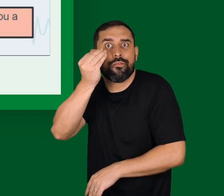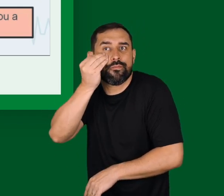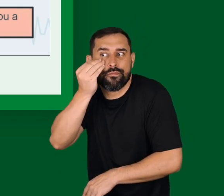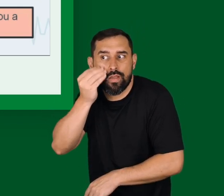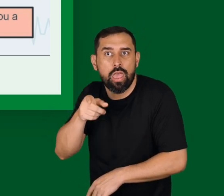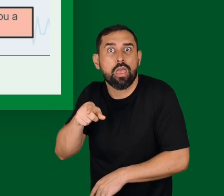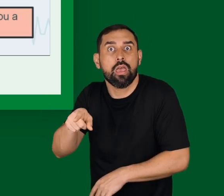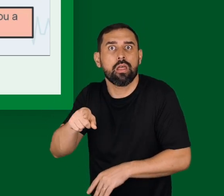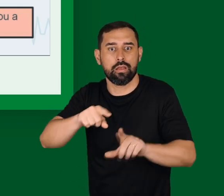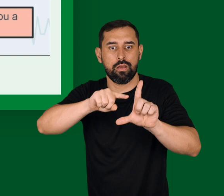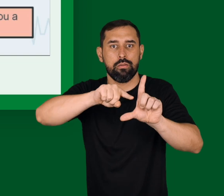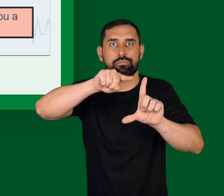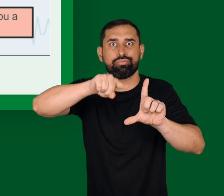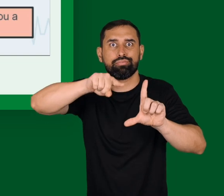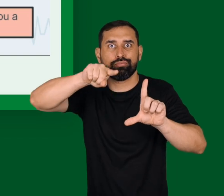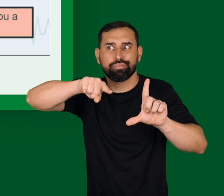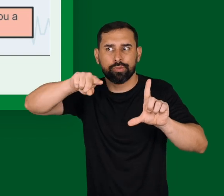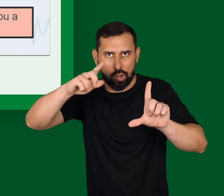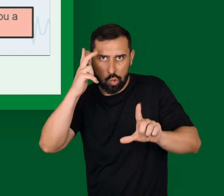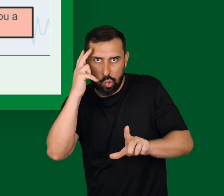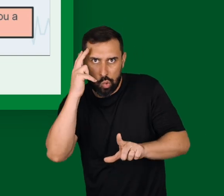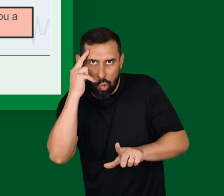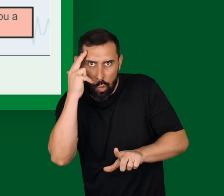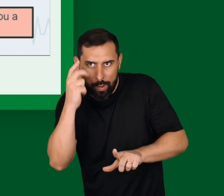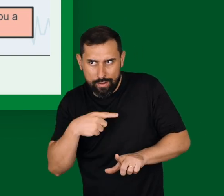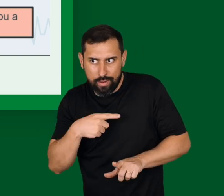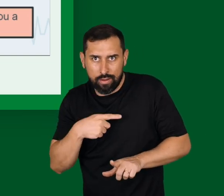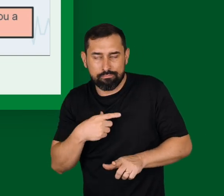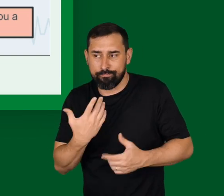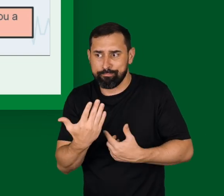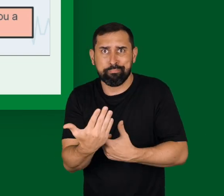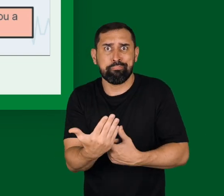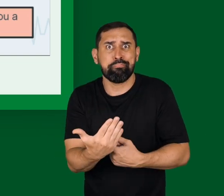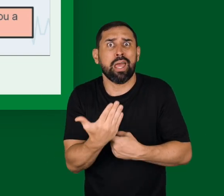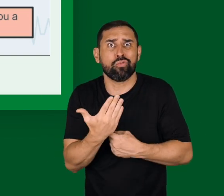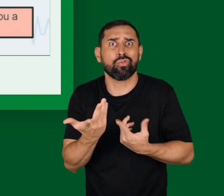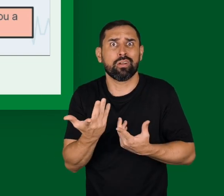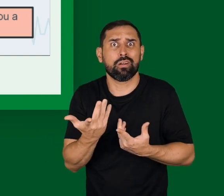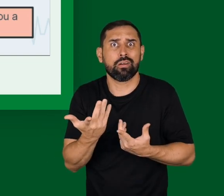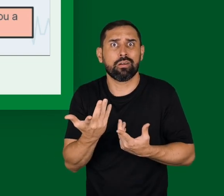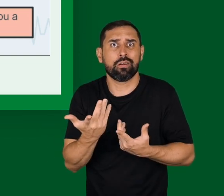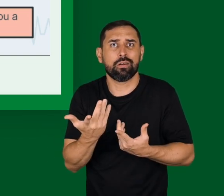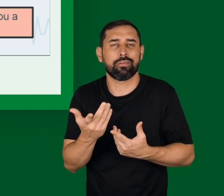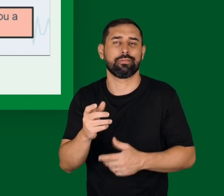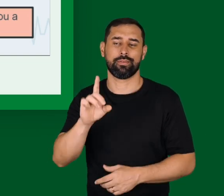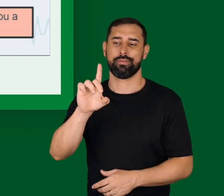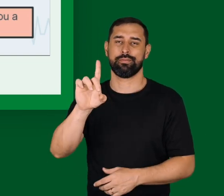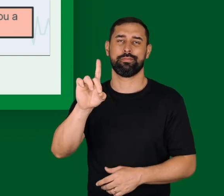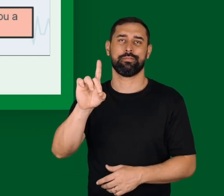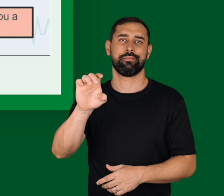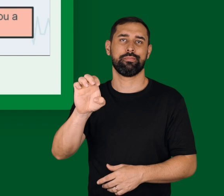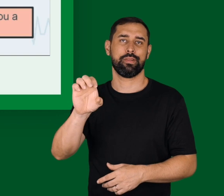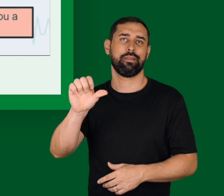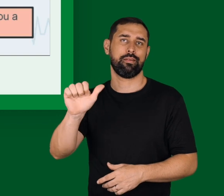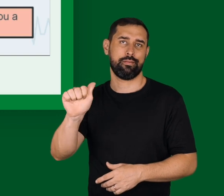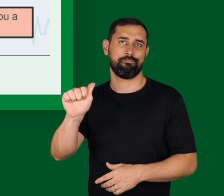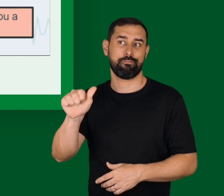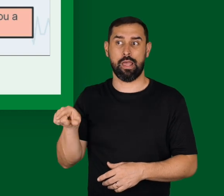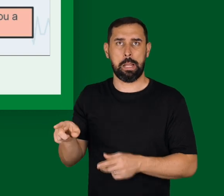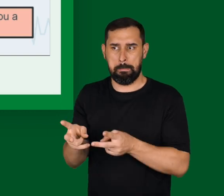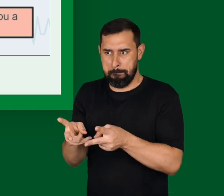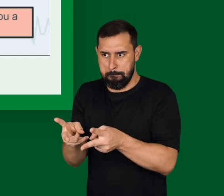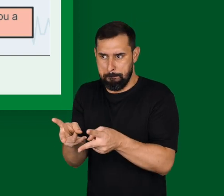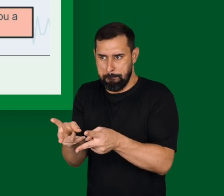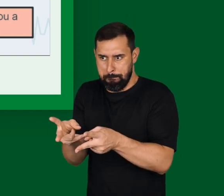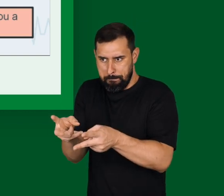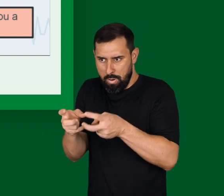a gente precisa checar se essa criança está fazendo um ritmo, uma frequência normal. Para isso, a gente tem o DEA,